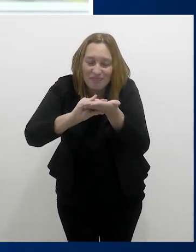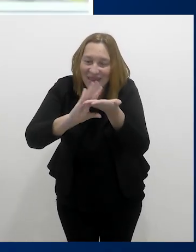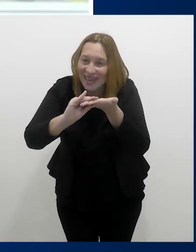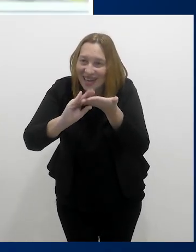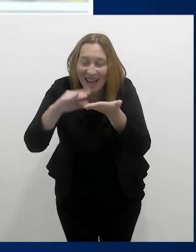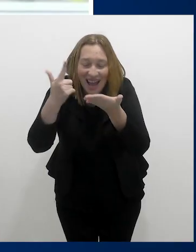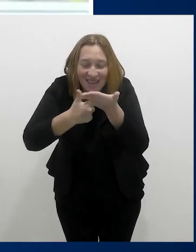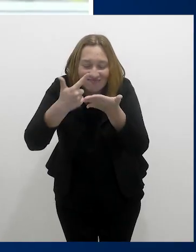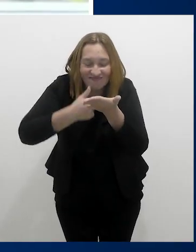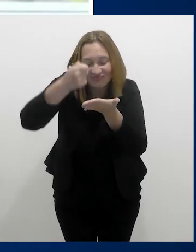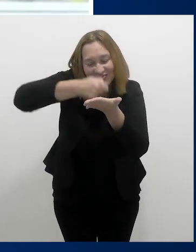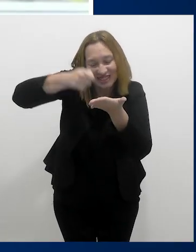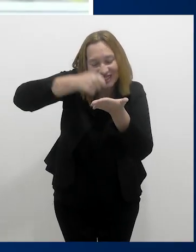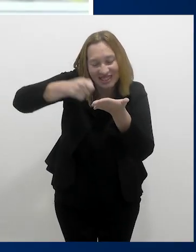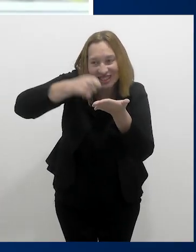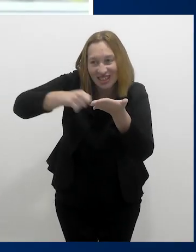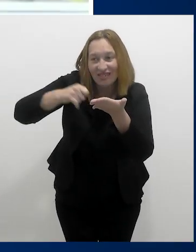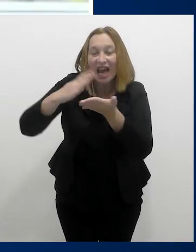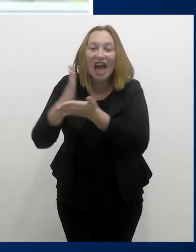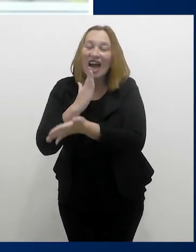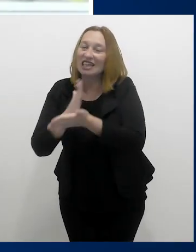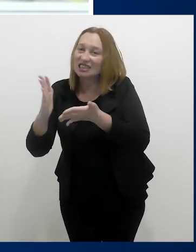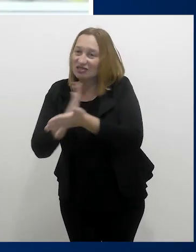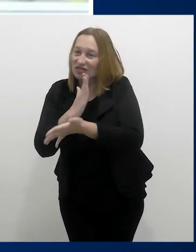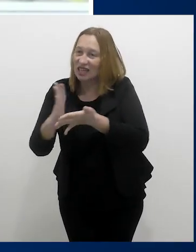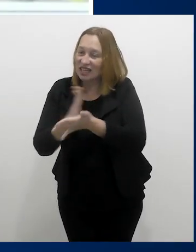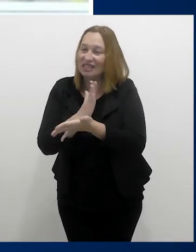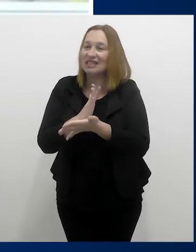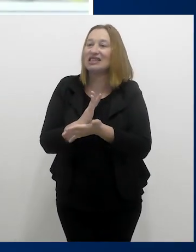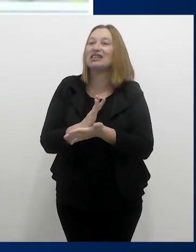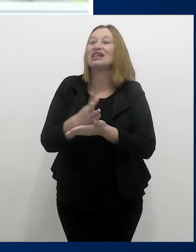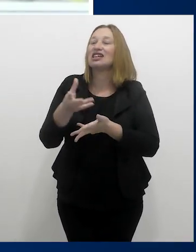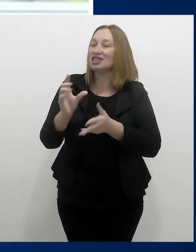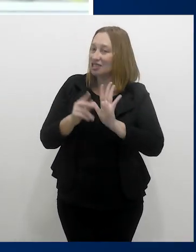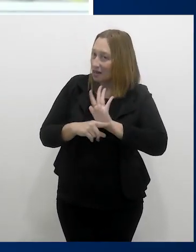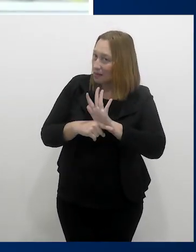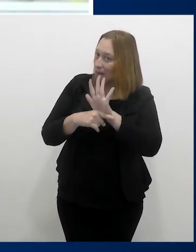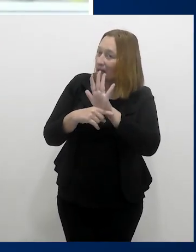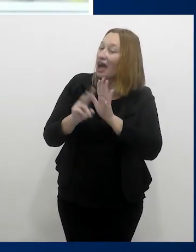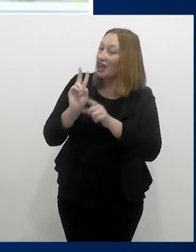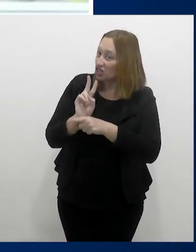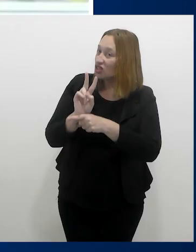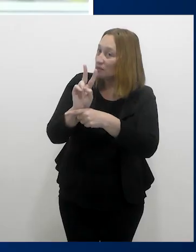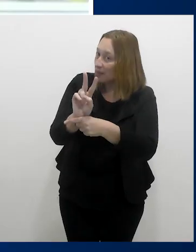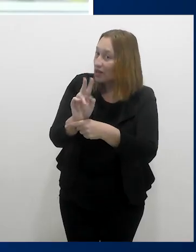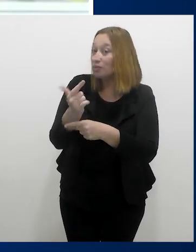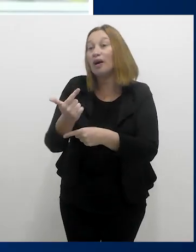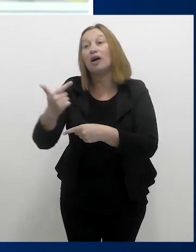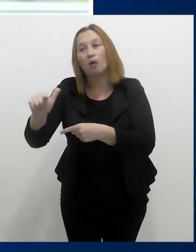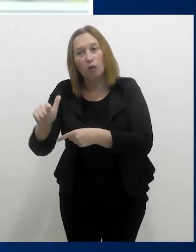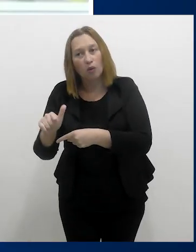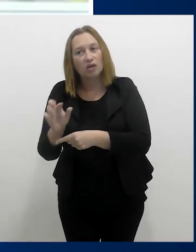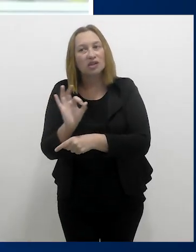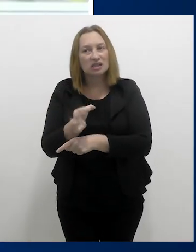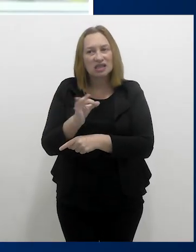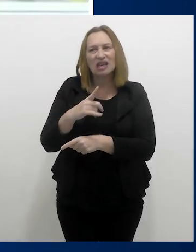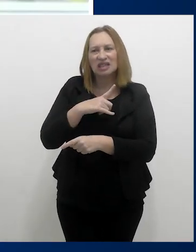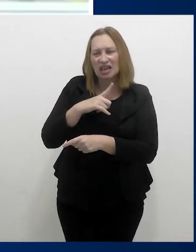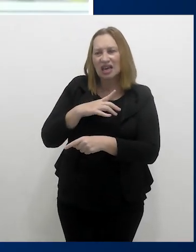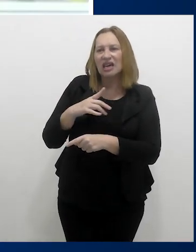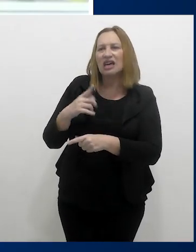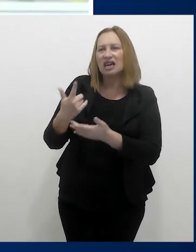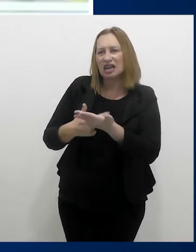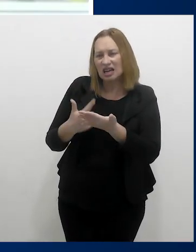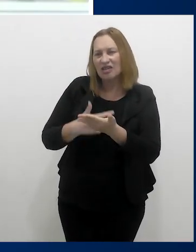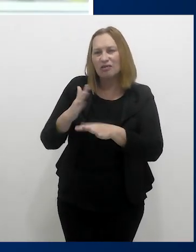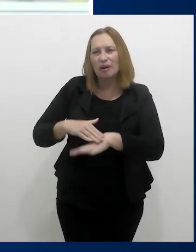no livro, tal. Nem às vezes, né, a gente empresta uma para outra, claro, né? Tem